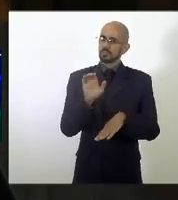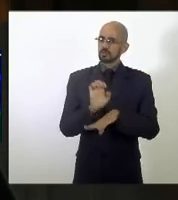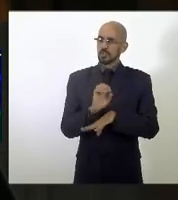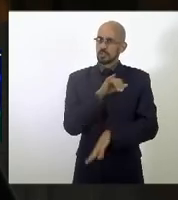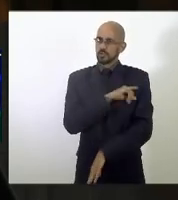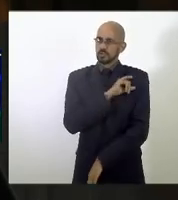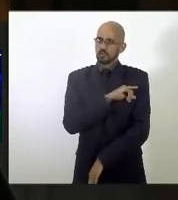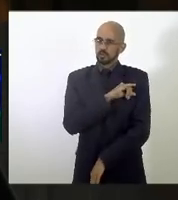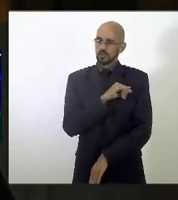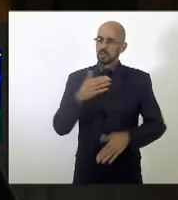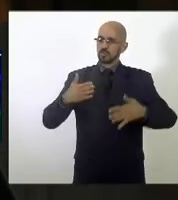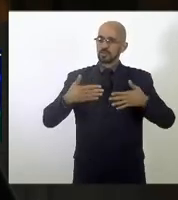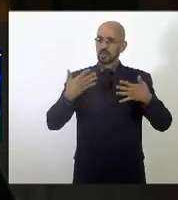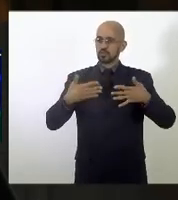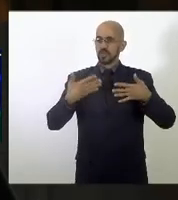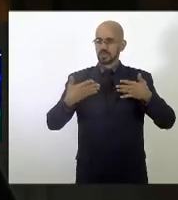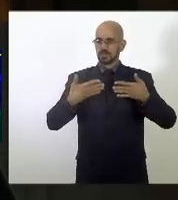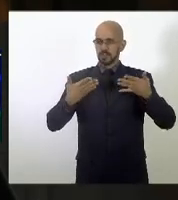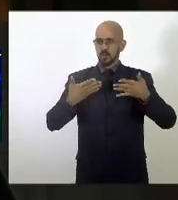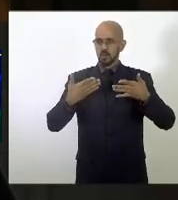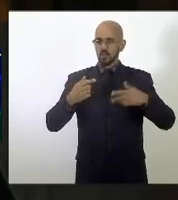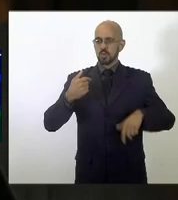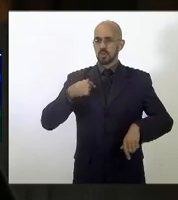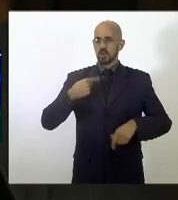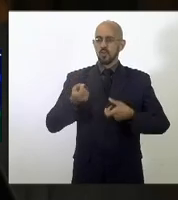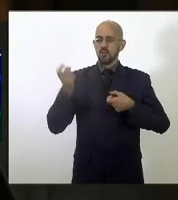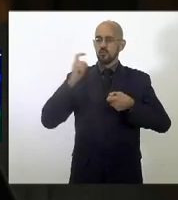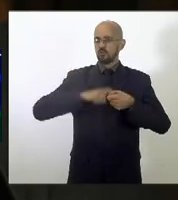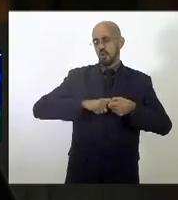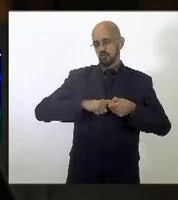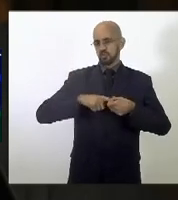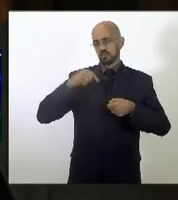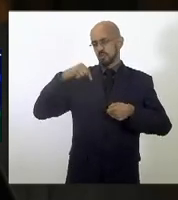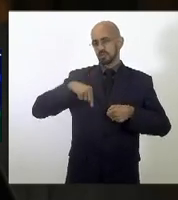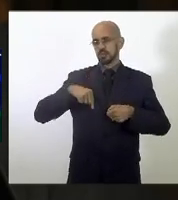com alegria, Tia Ju, que retorno aqui